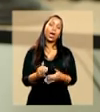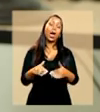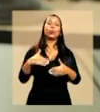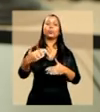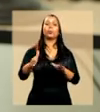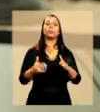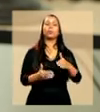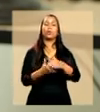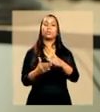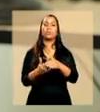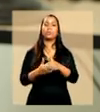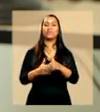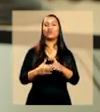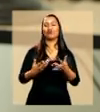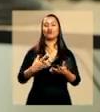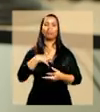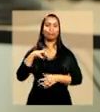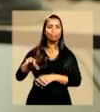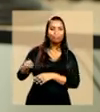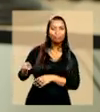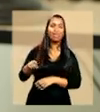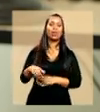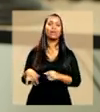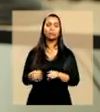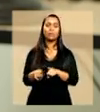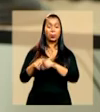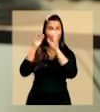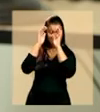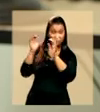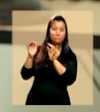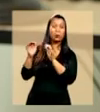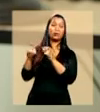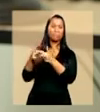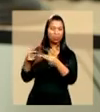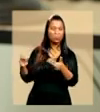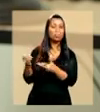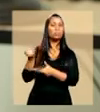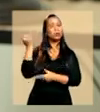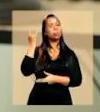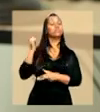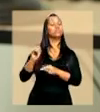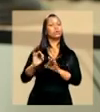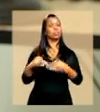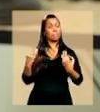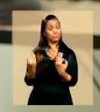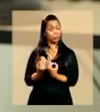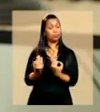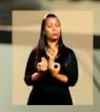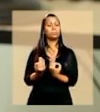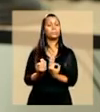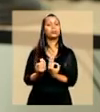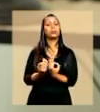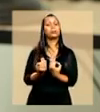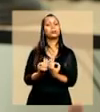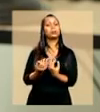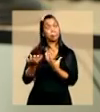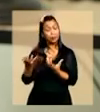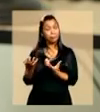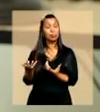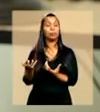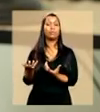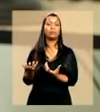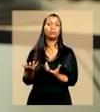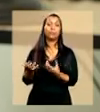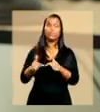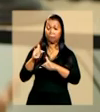a ultrapassar o limite da integridade ou até mesmo dos respeitos, daqueles valores que aquelas famílias